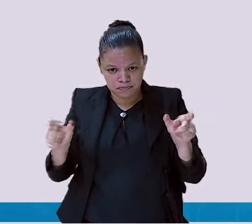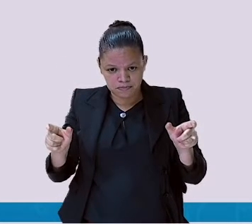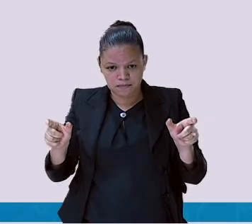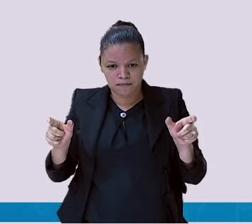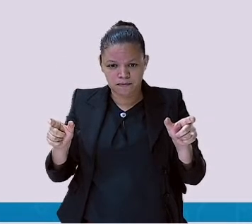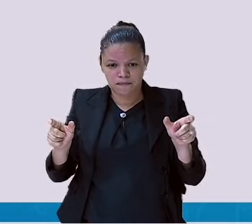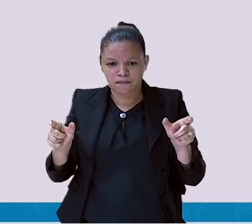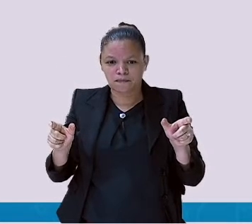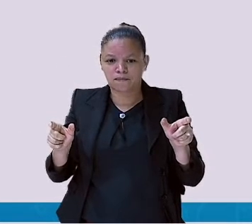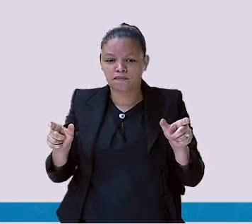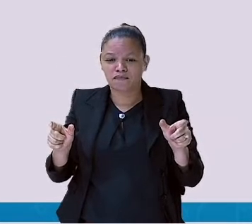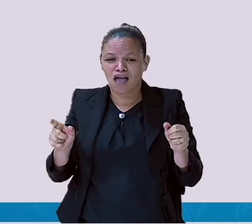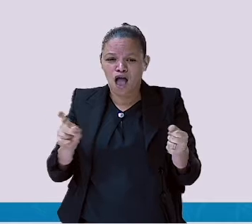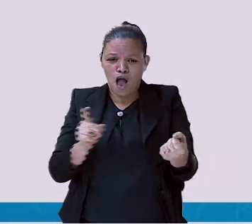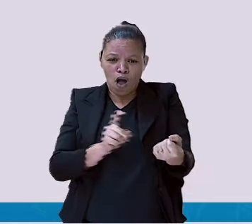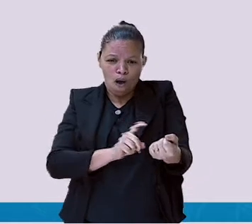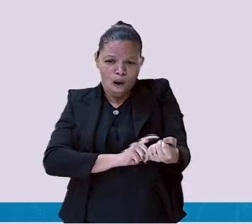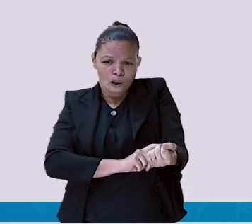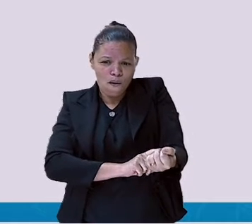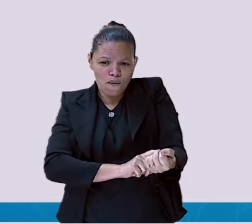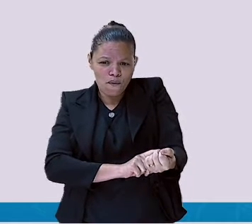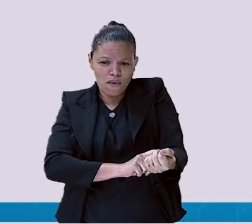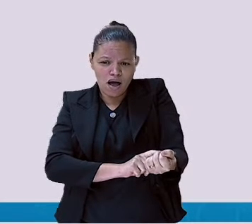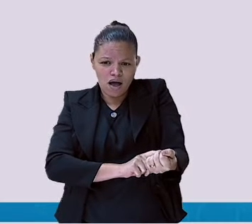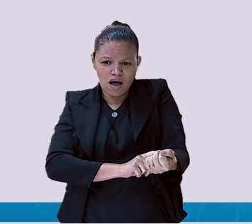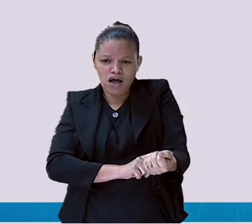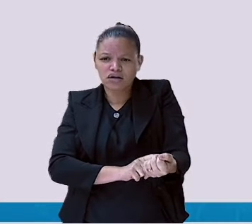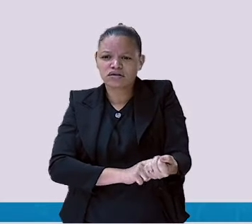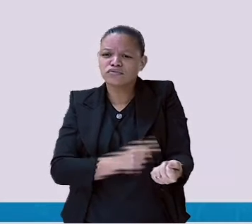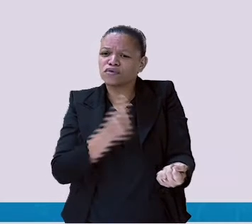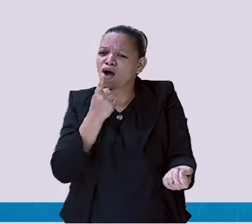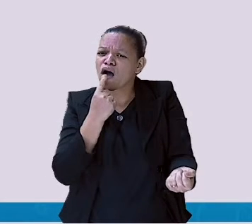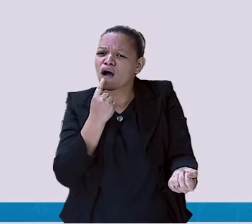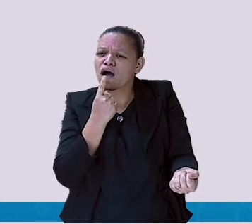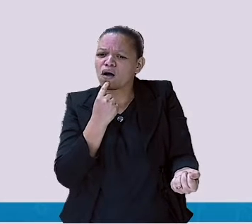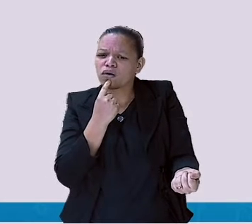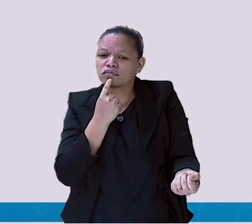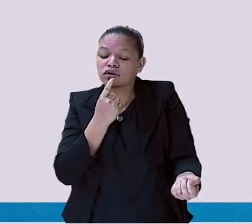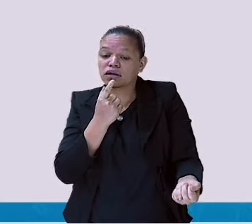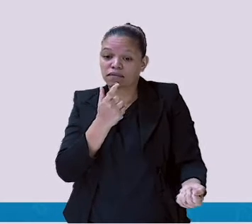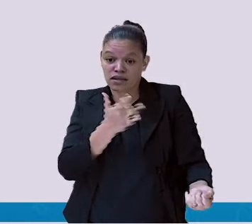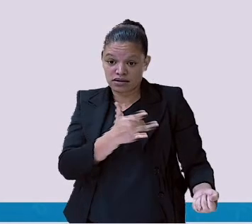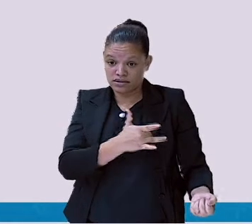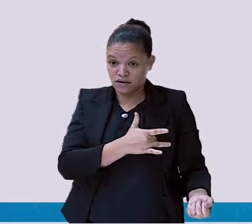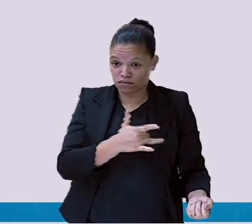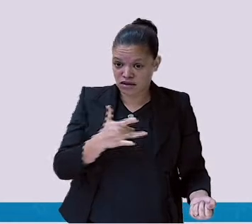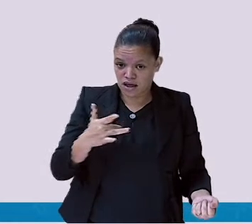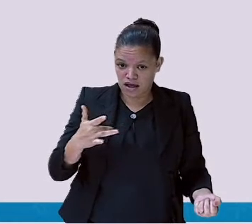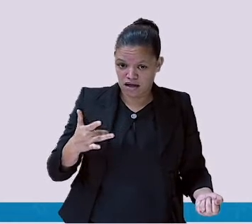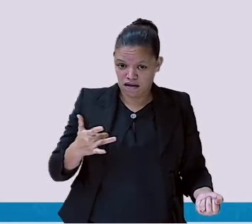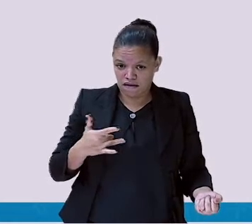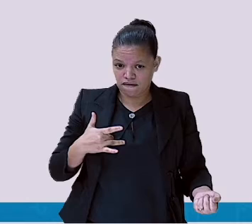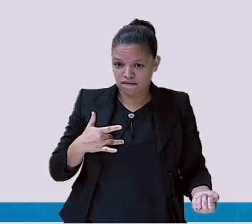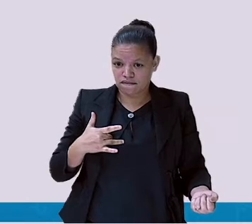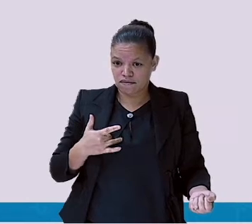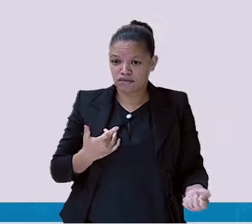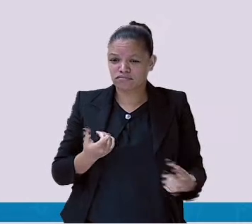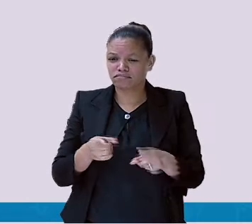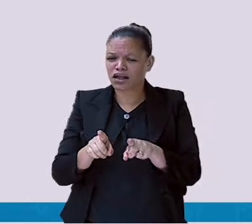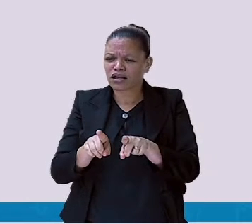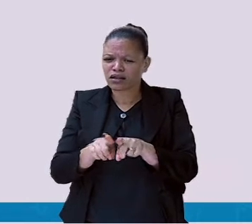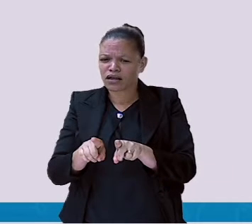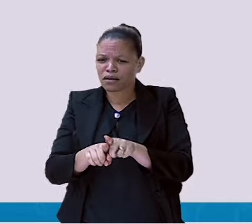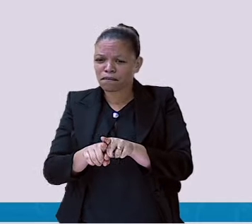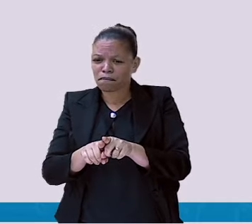do sangue passar é estreito, tá vendo? Mas ele consegue movimentar aqui,